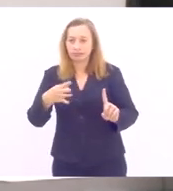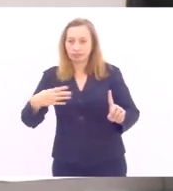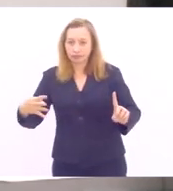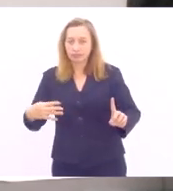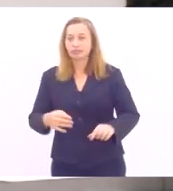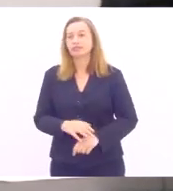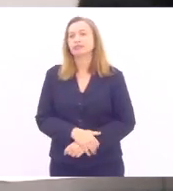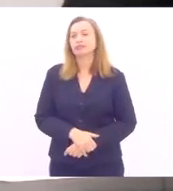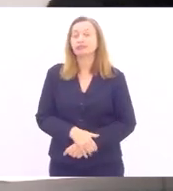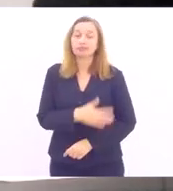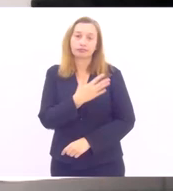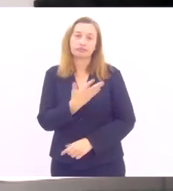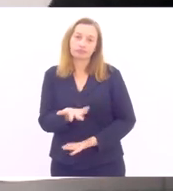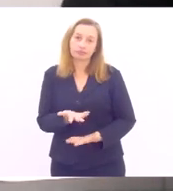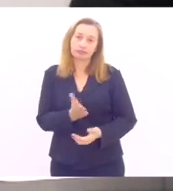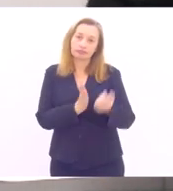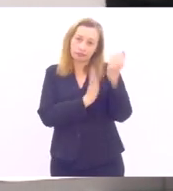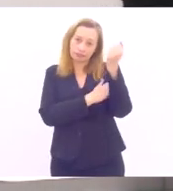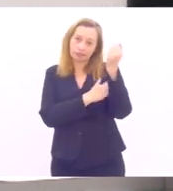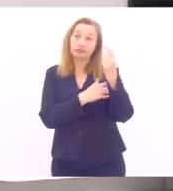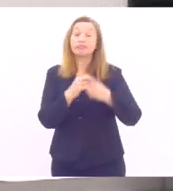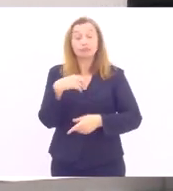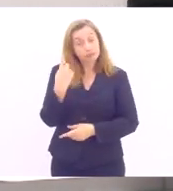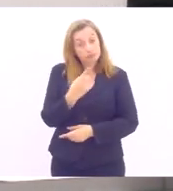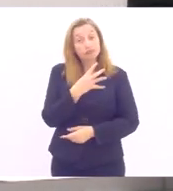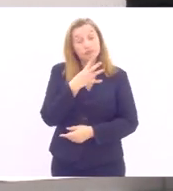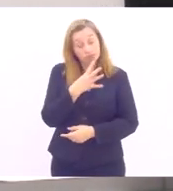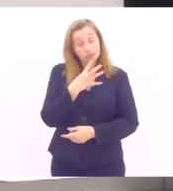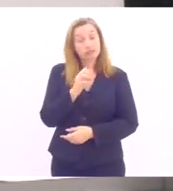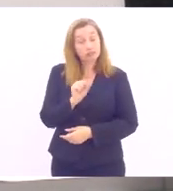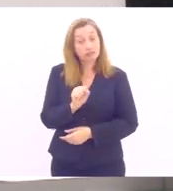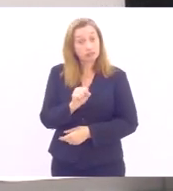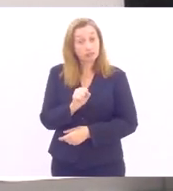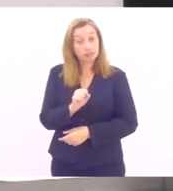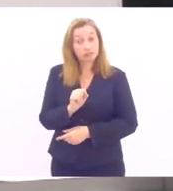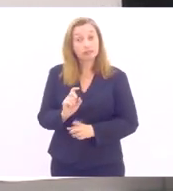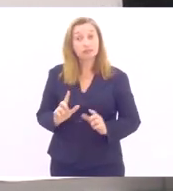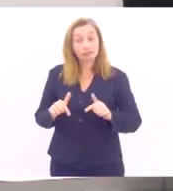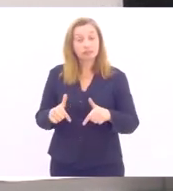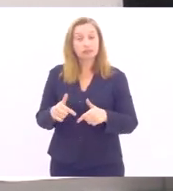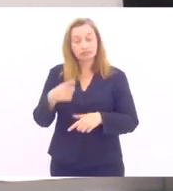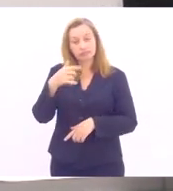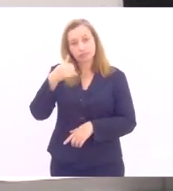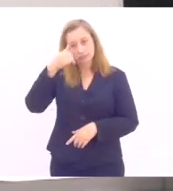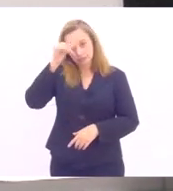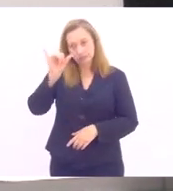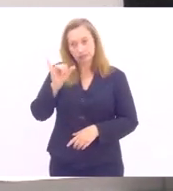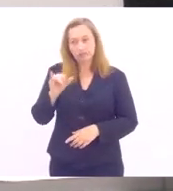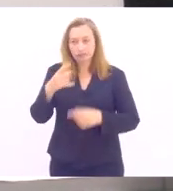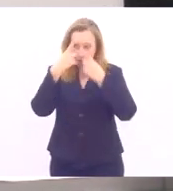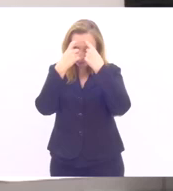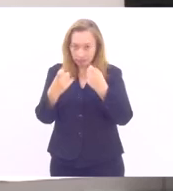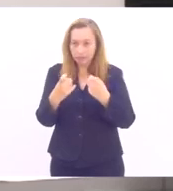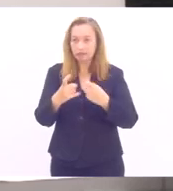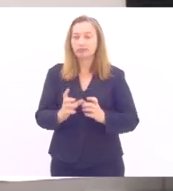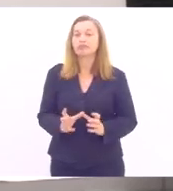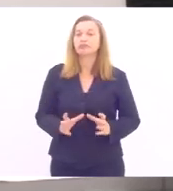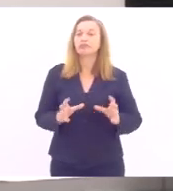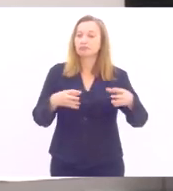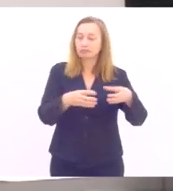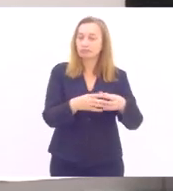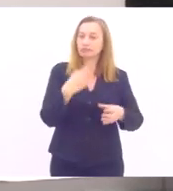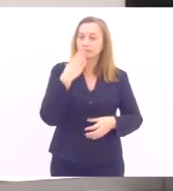LGBTfóbicos e machistas. E nós reconhecemos isso como forma também de evitar a violência. Então, essas torcidas, de